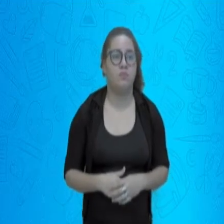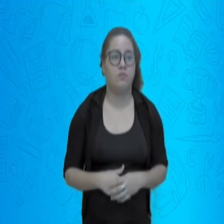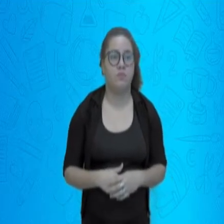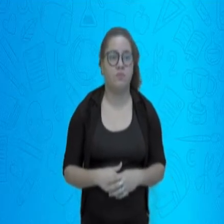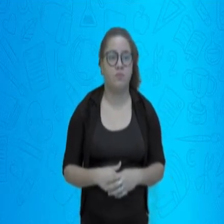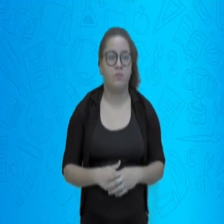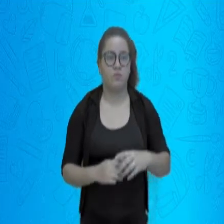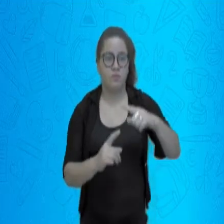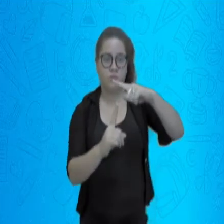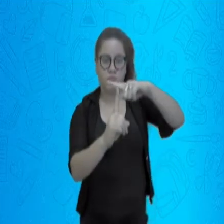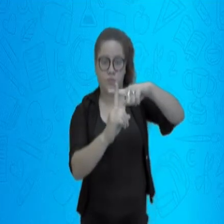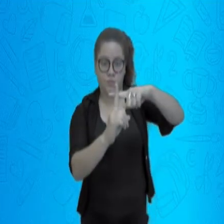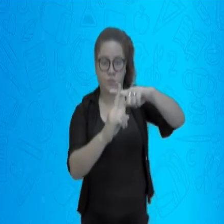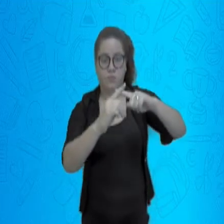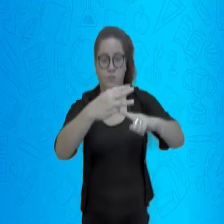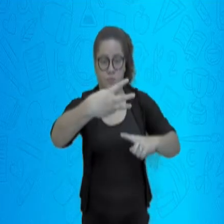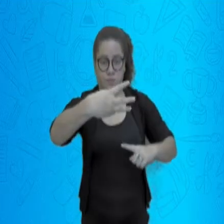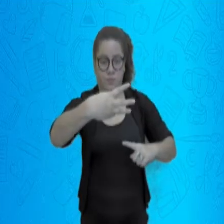Mais 3